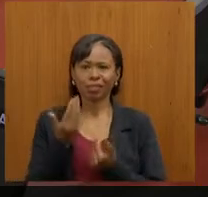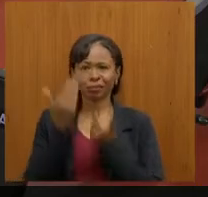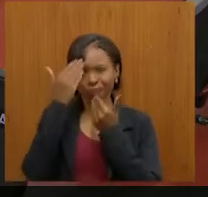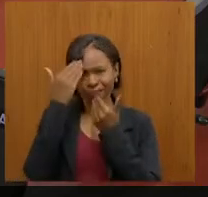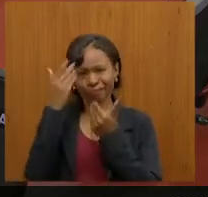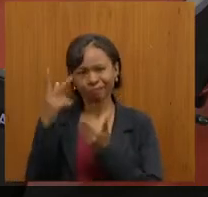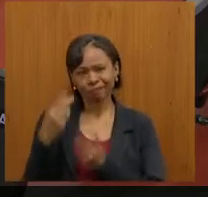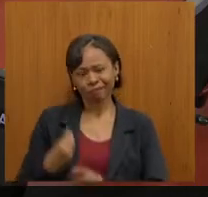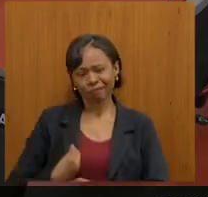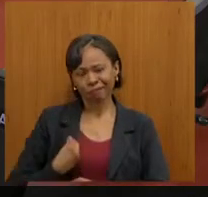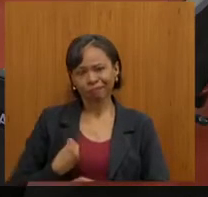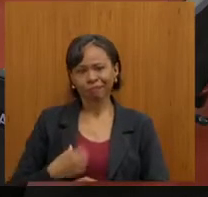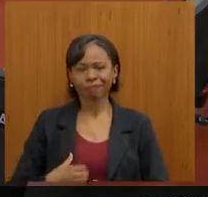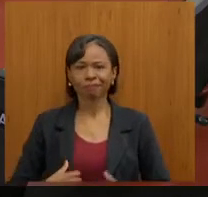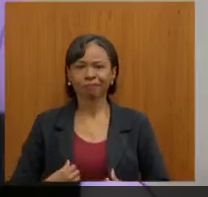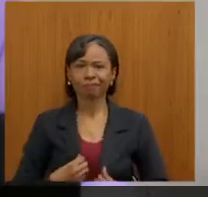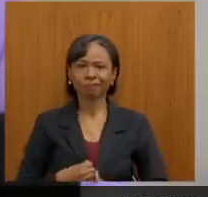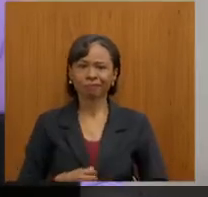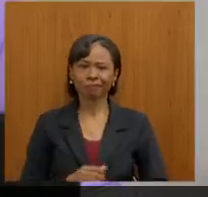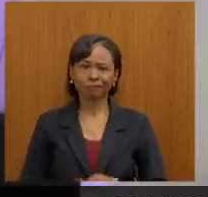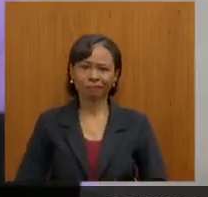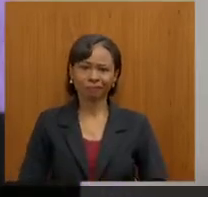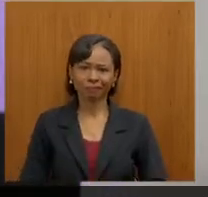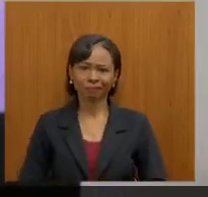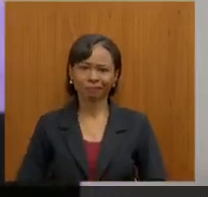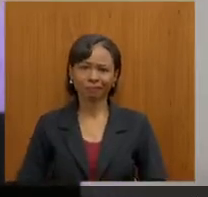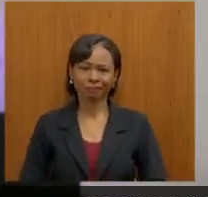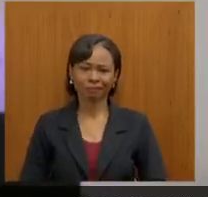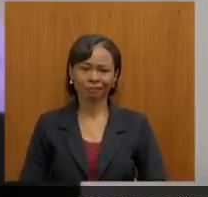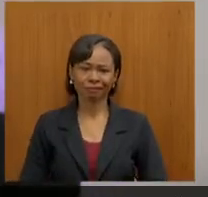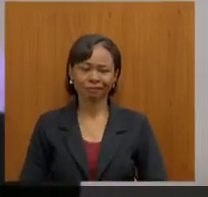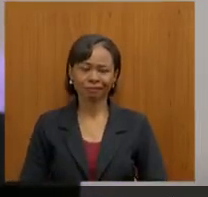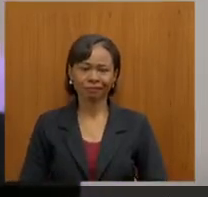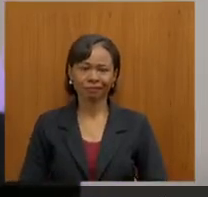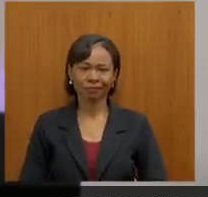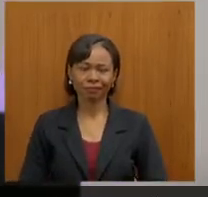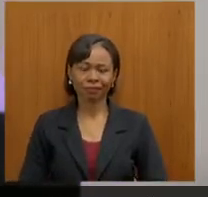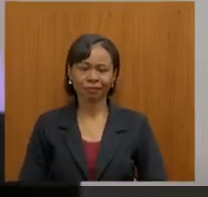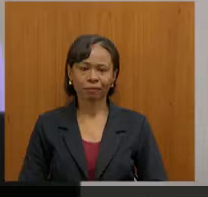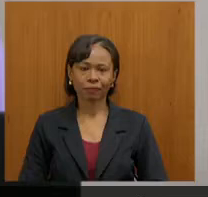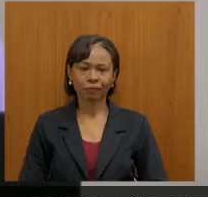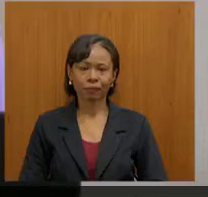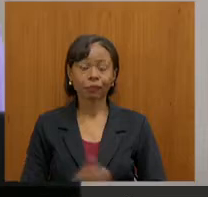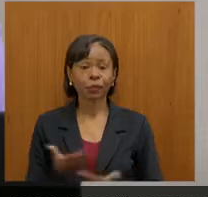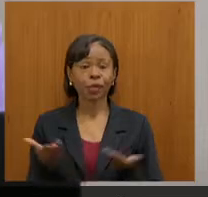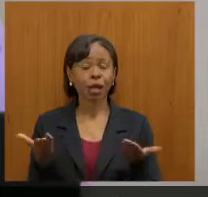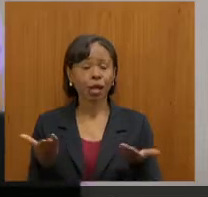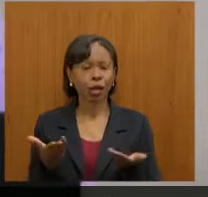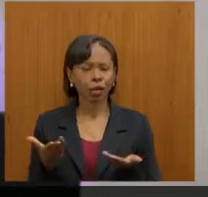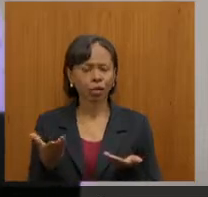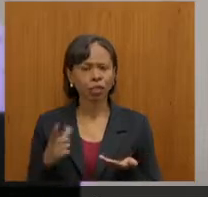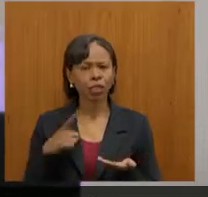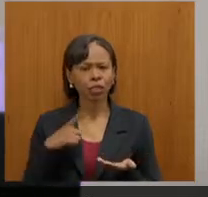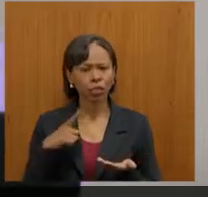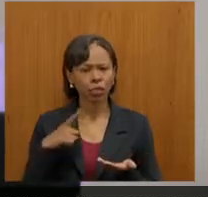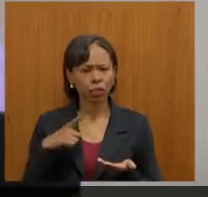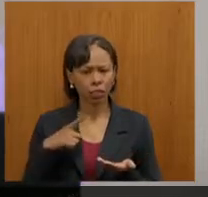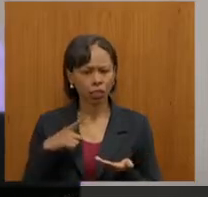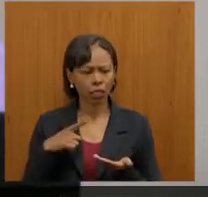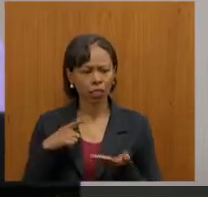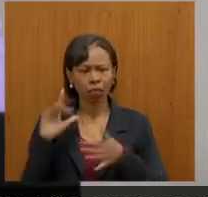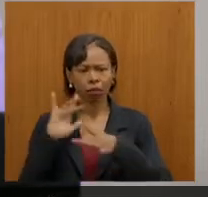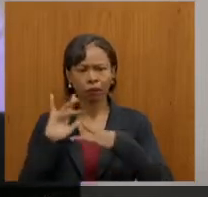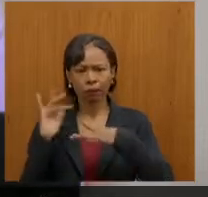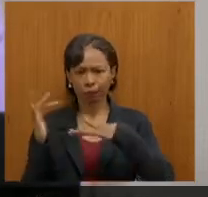participação e a gente nós estamos recebendo aqui através das redes